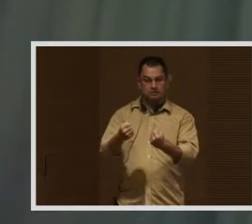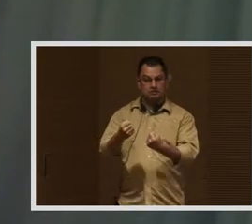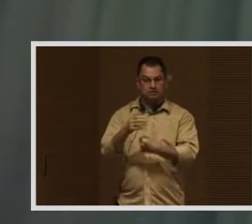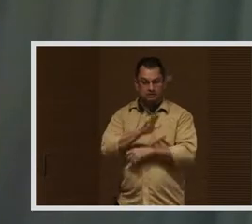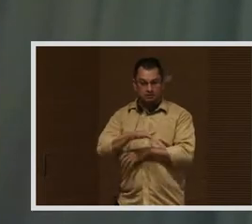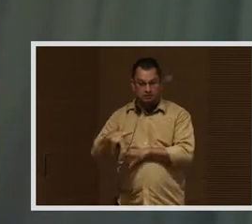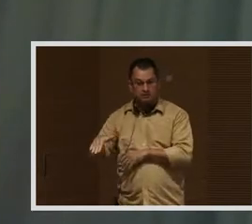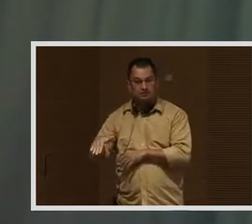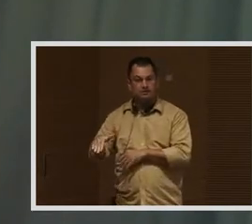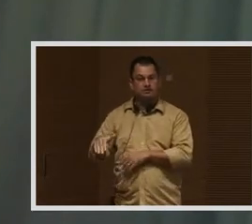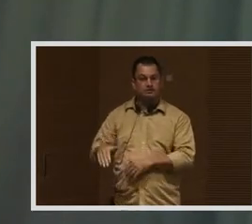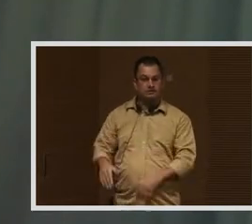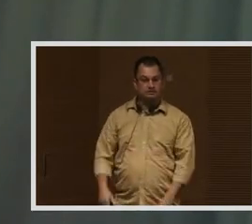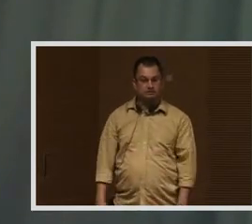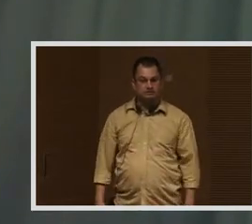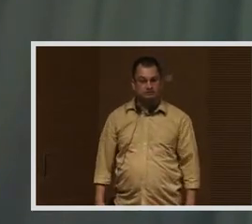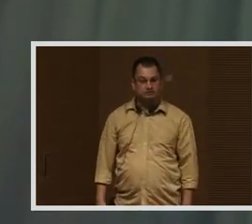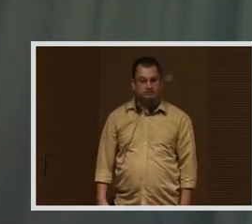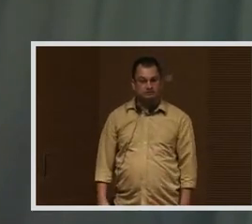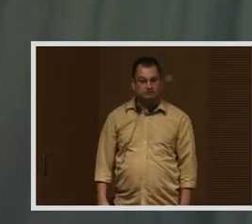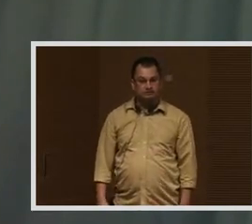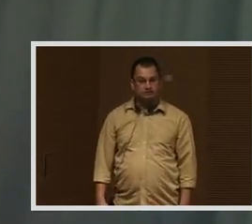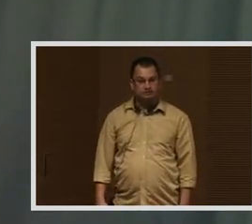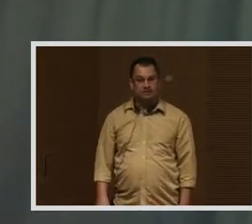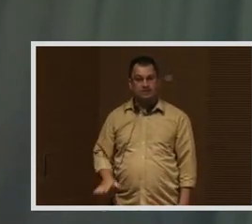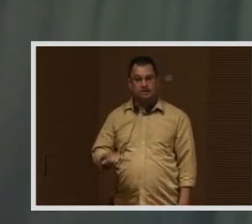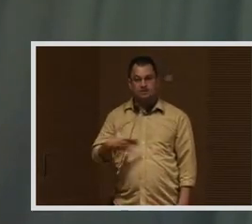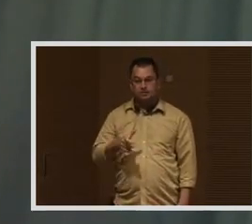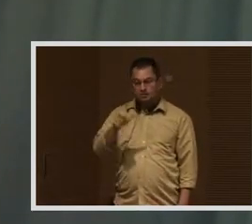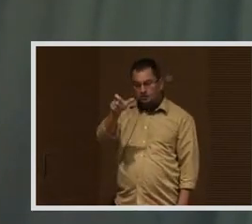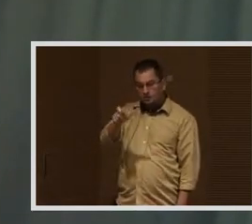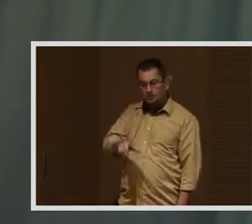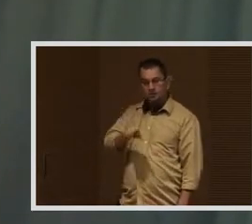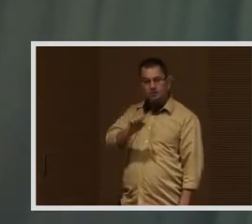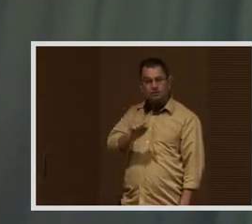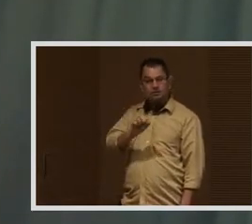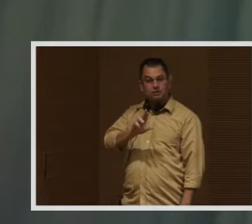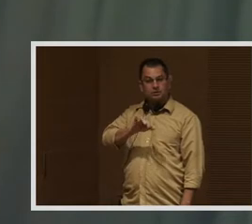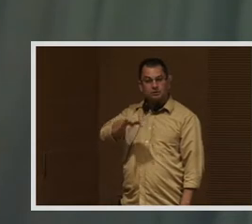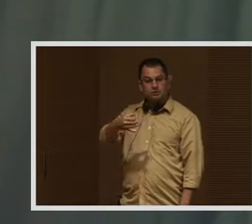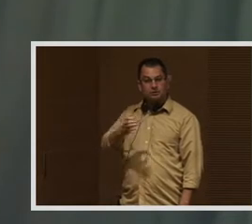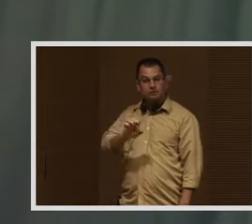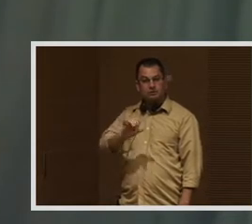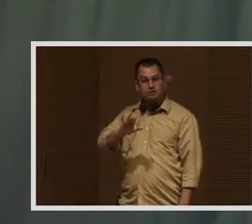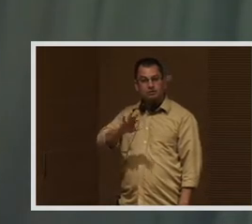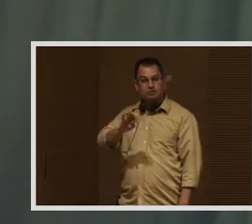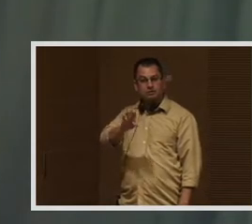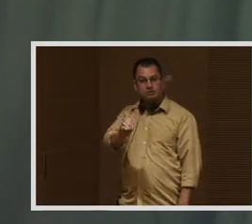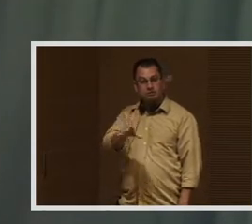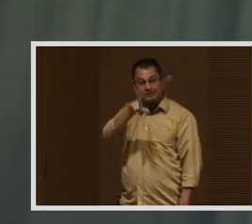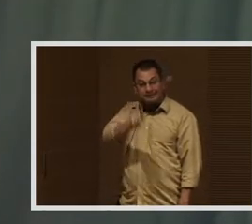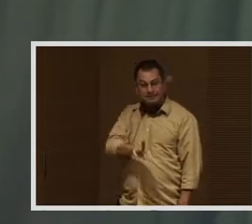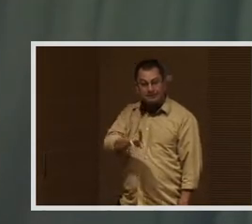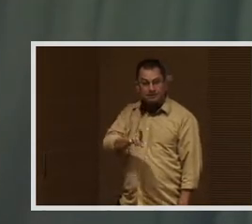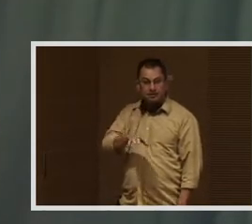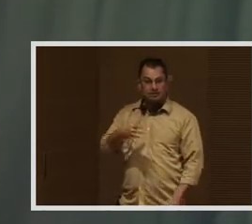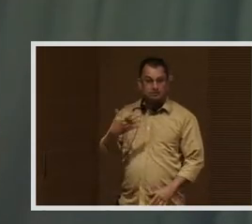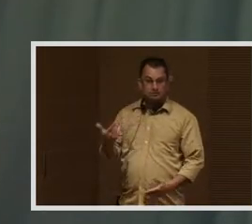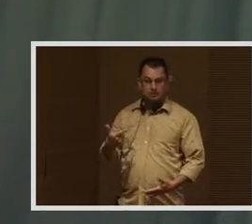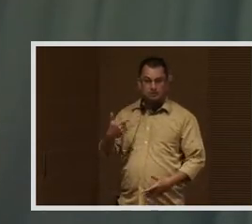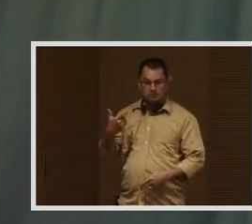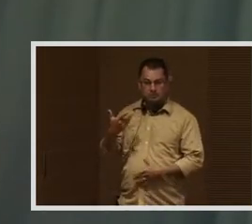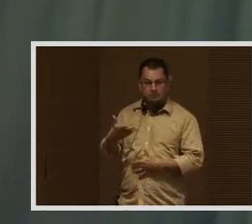infância tida como sujeito de direitos, né? E não como alvo dos processos